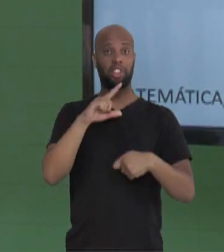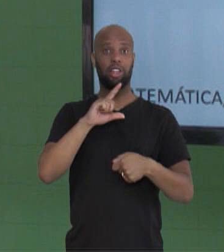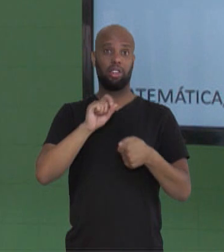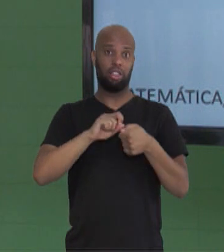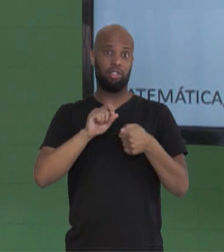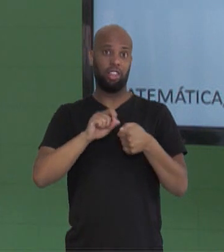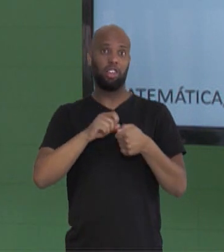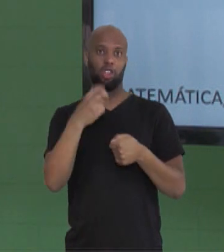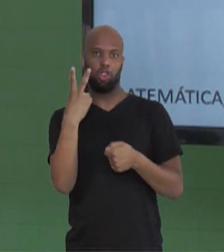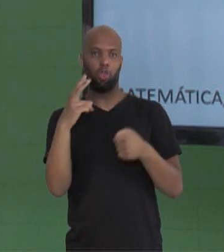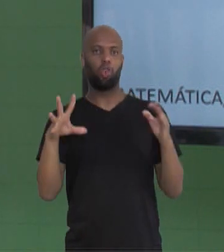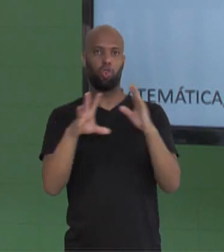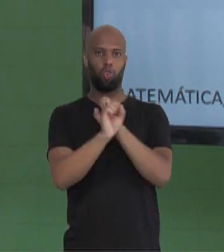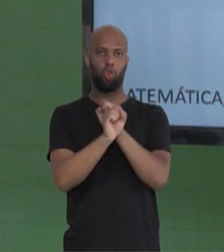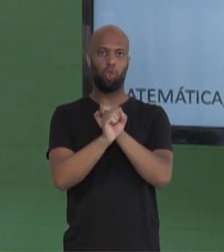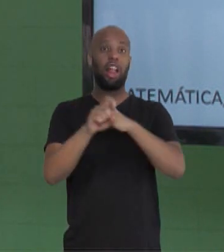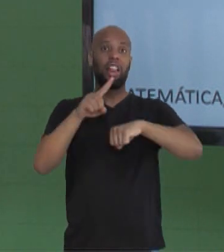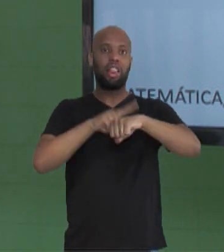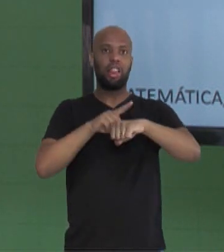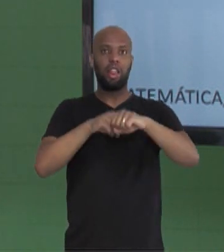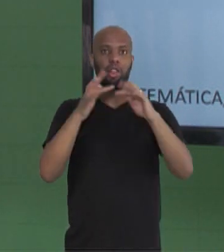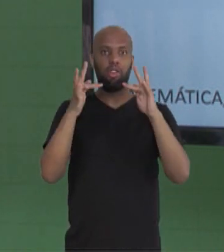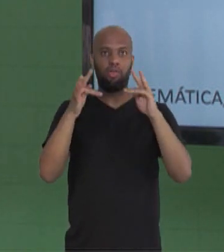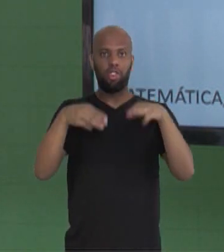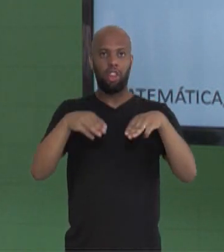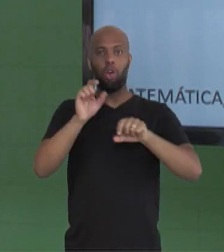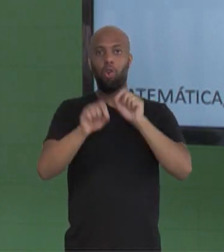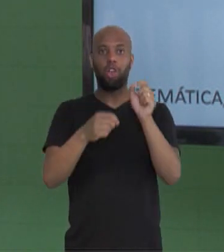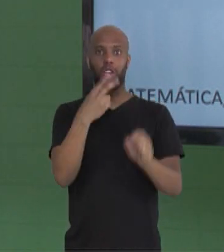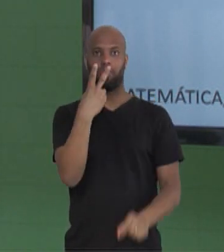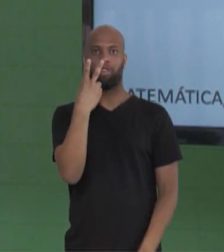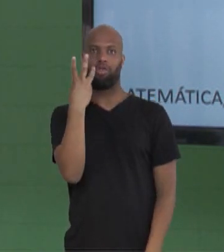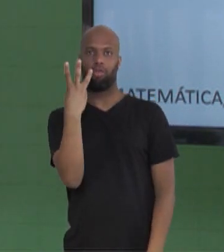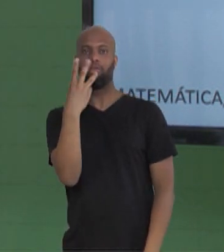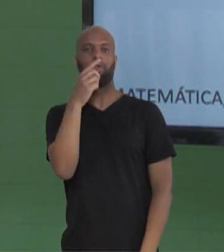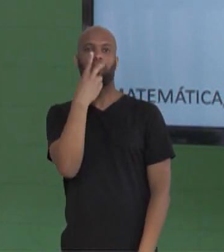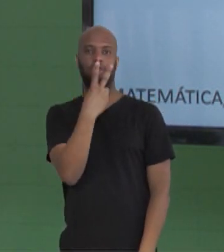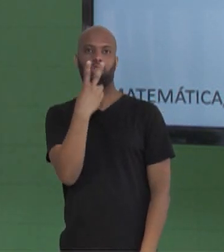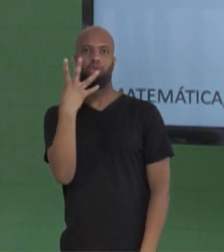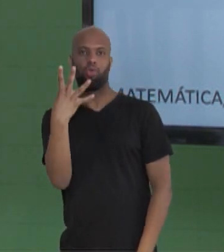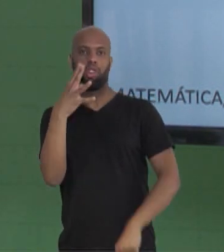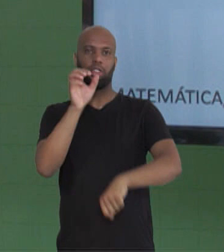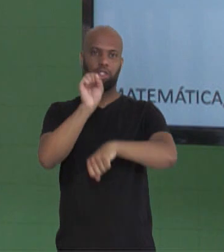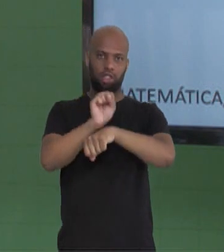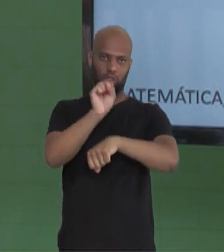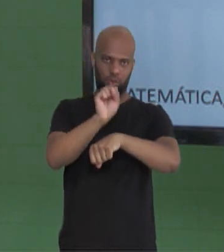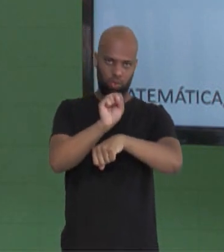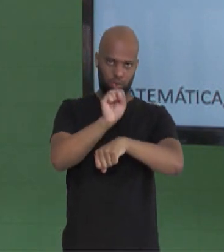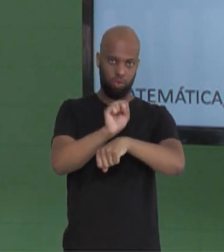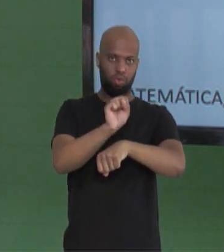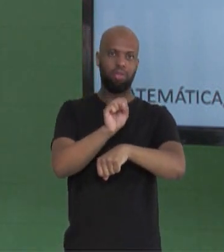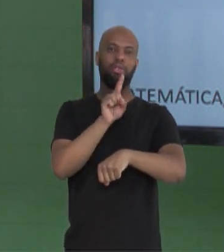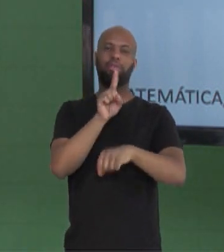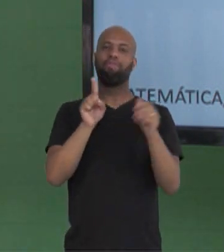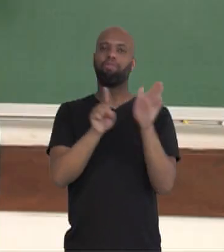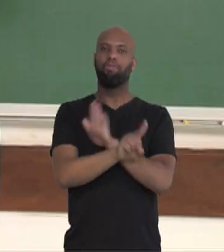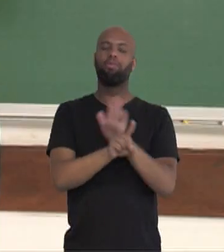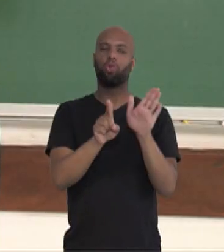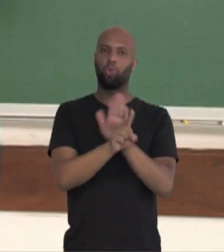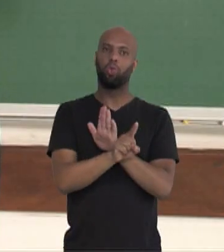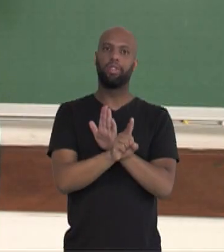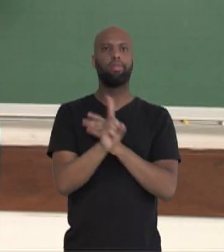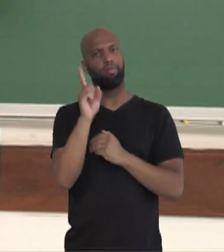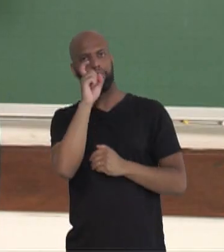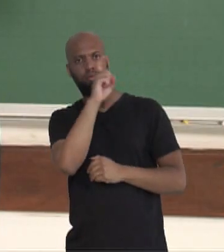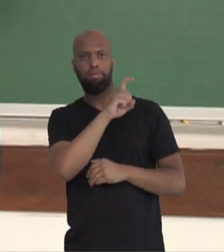vai descobrir que o tempo final é o tempo de 24 segundos. Tá? Ela é uma questão que leva um pouquinho mais de complexidade,